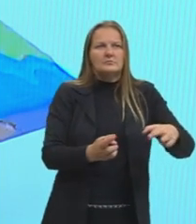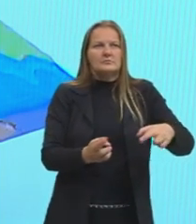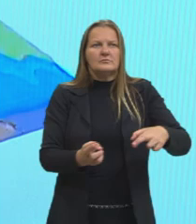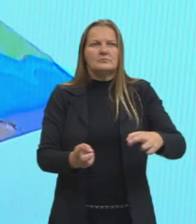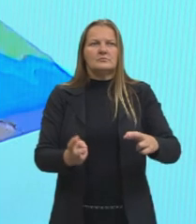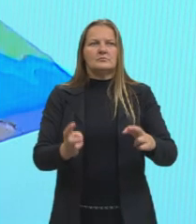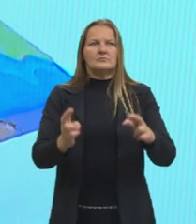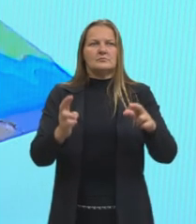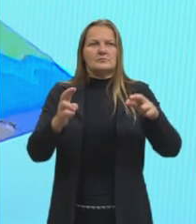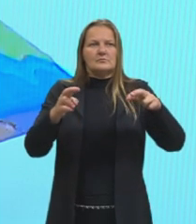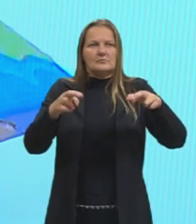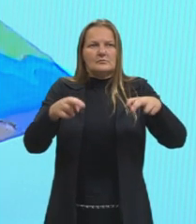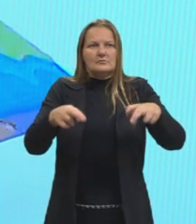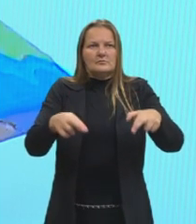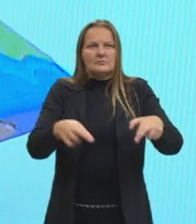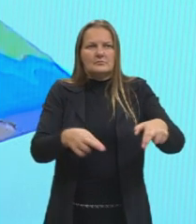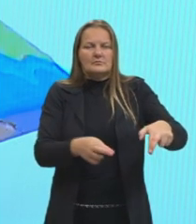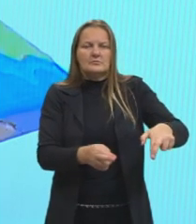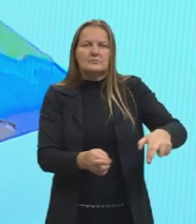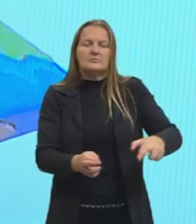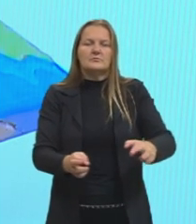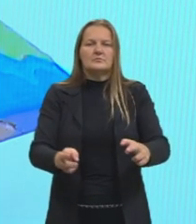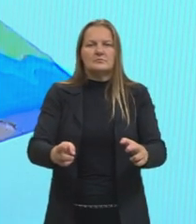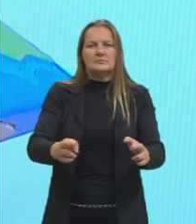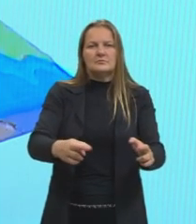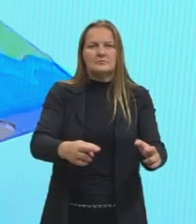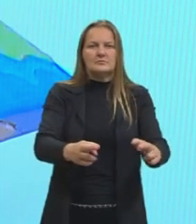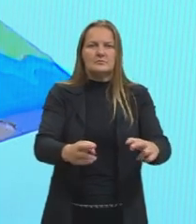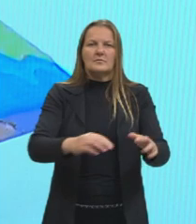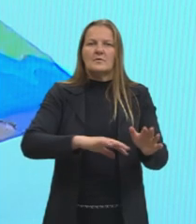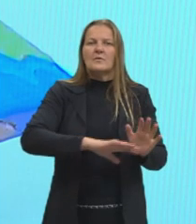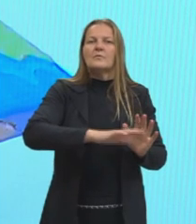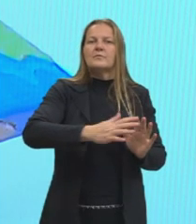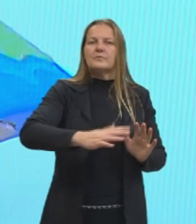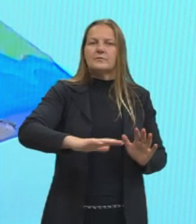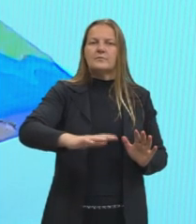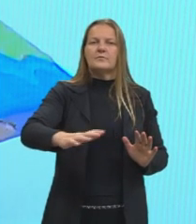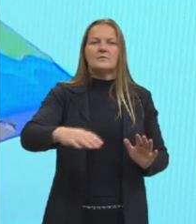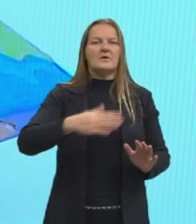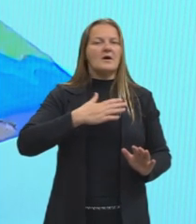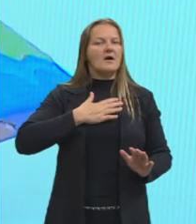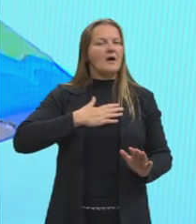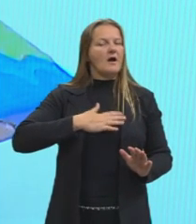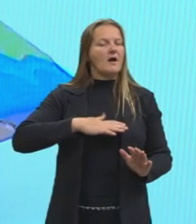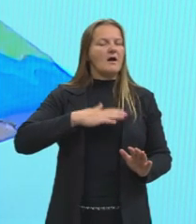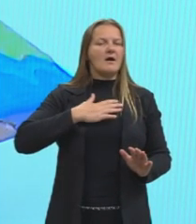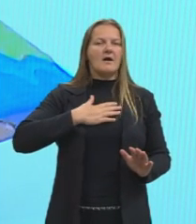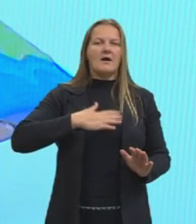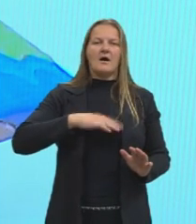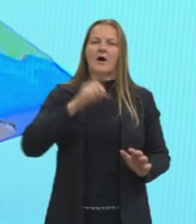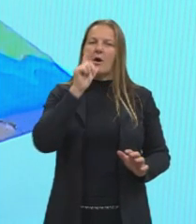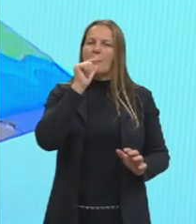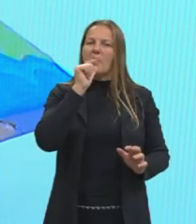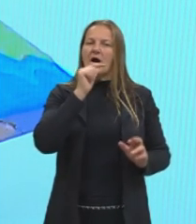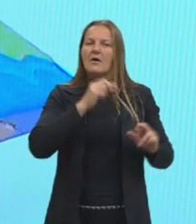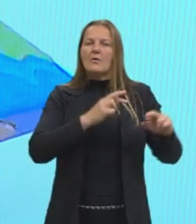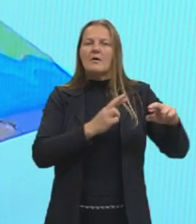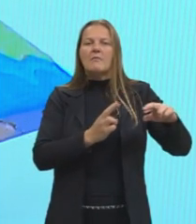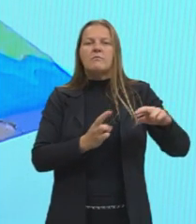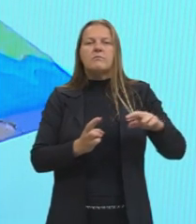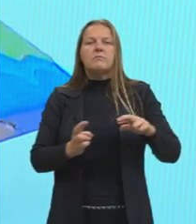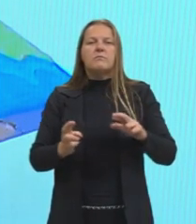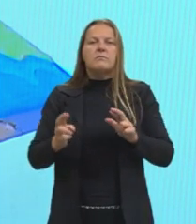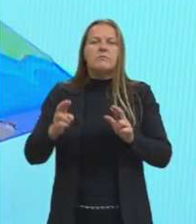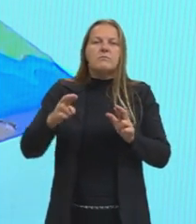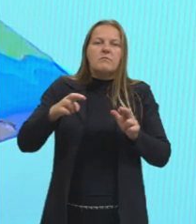pelo relevo né aqui com uma pá tu já viu Ela é bem não tem grandes oscilações tão Rio vai conforme